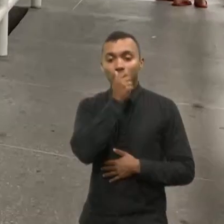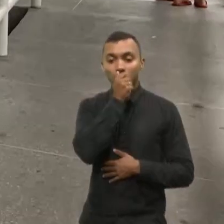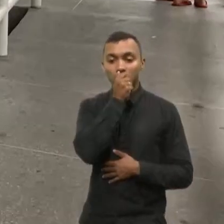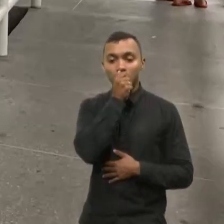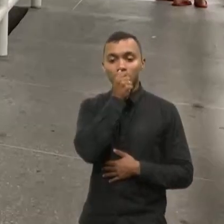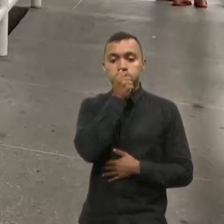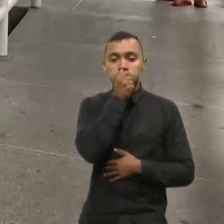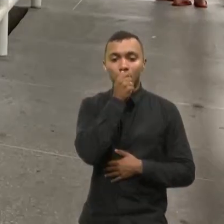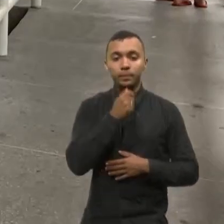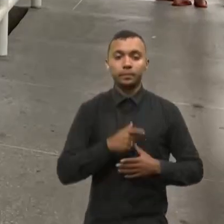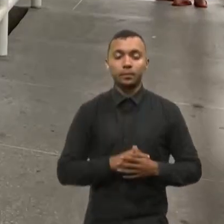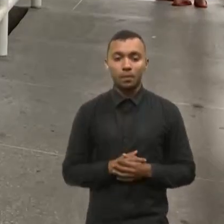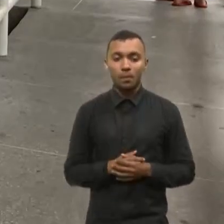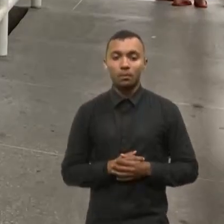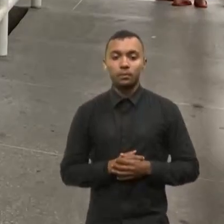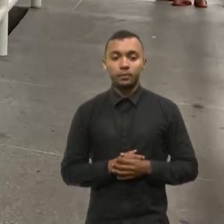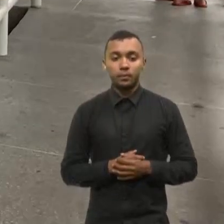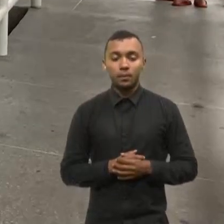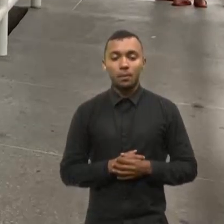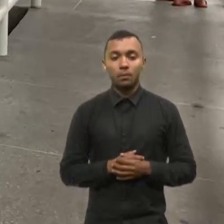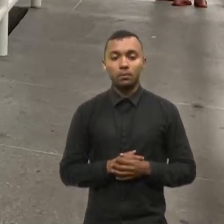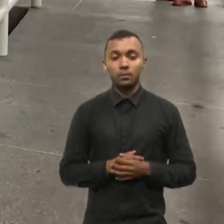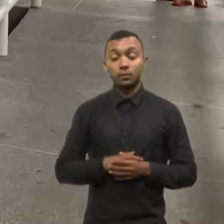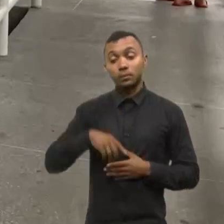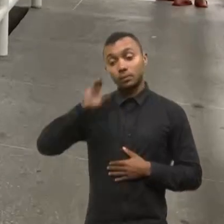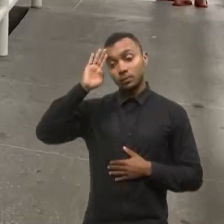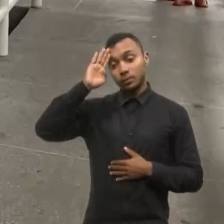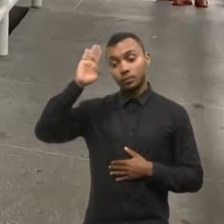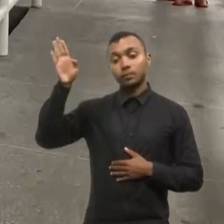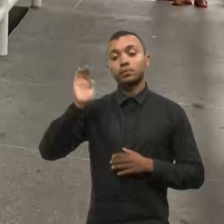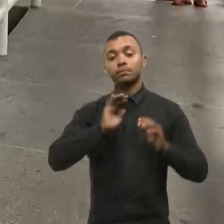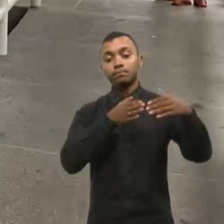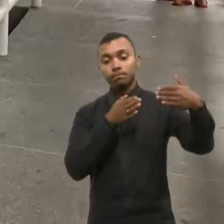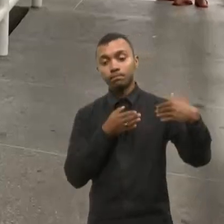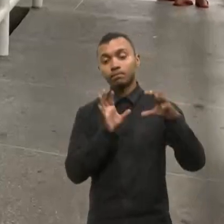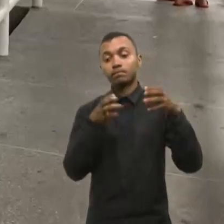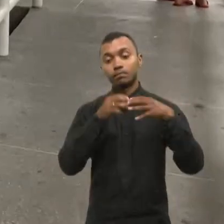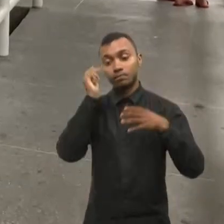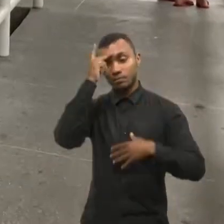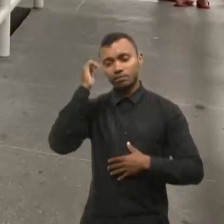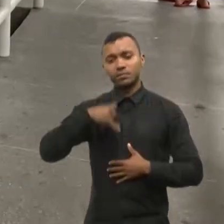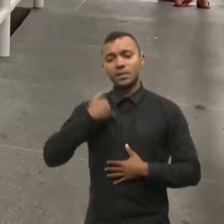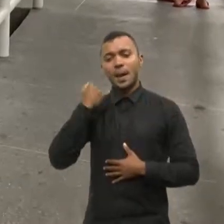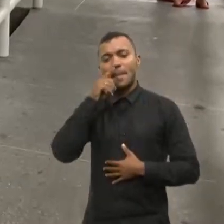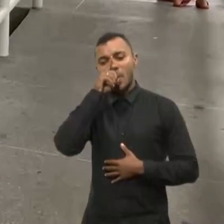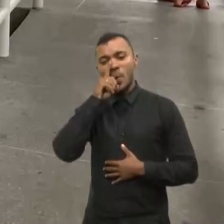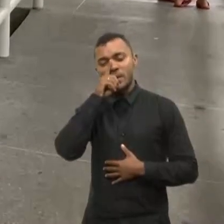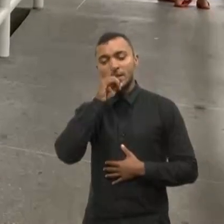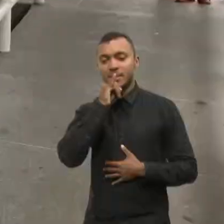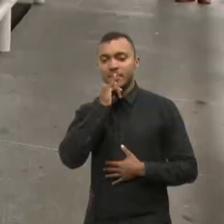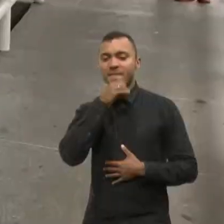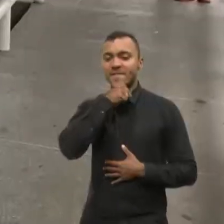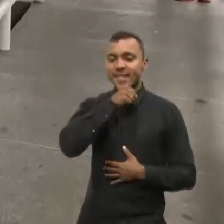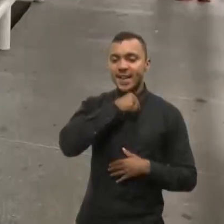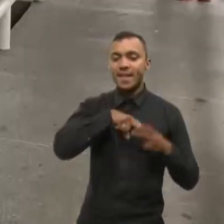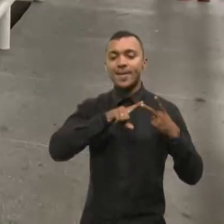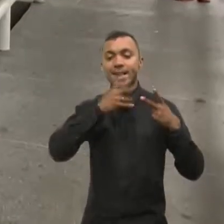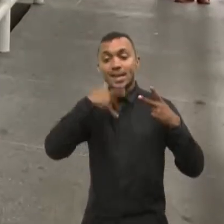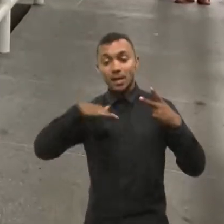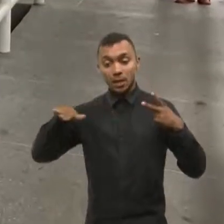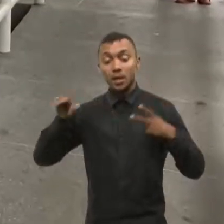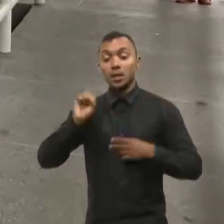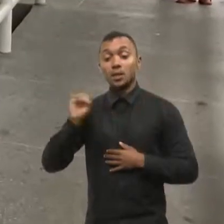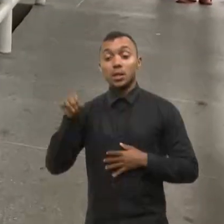número de atendimentos realmente aumentou, principalmente dos atendimentos dos grupos de riscos, que são os idosos e principalmente as crianças. Ele busca, quando